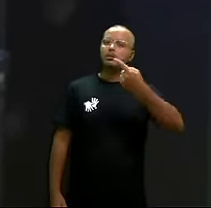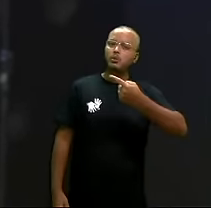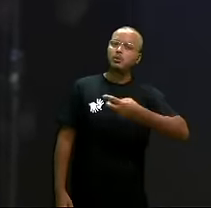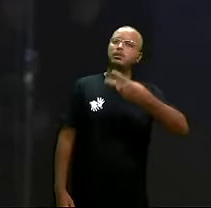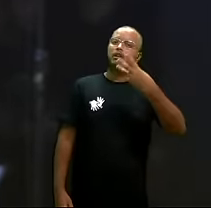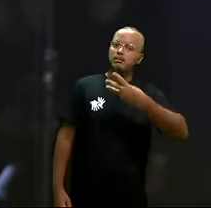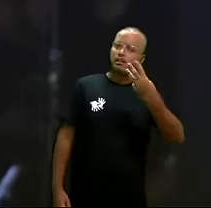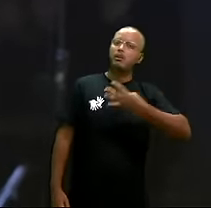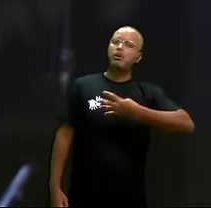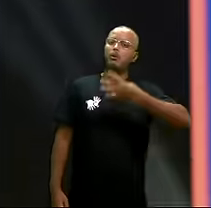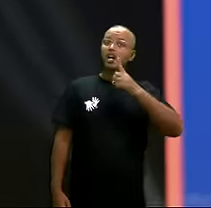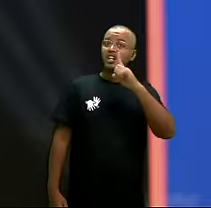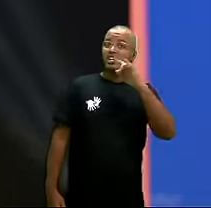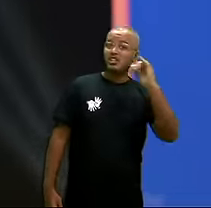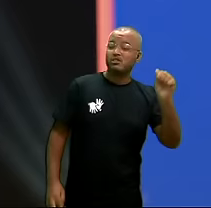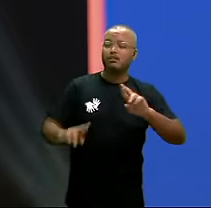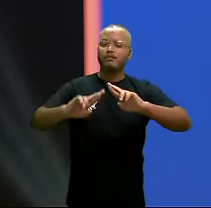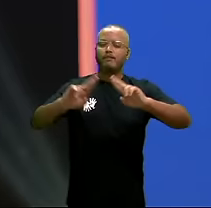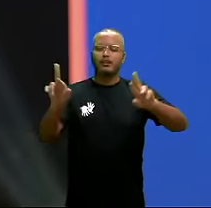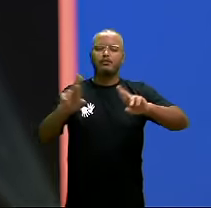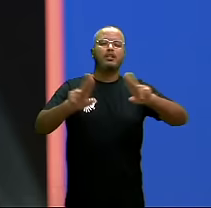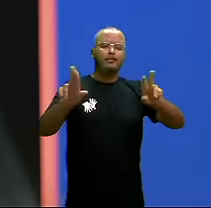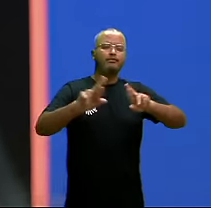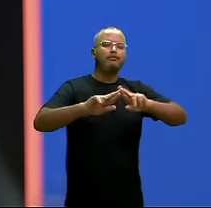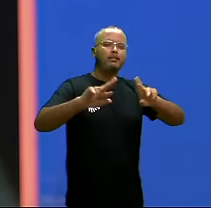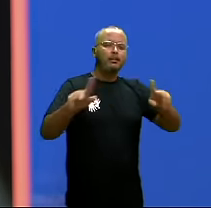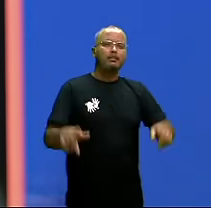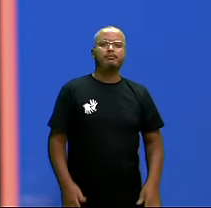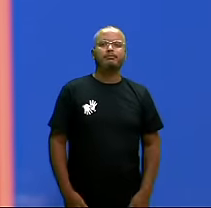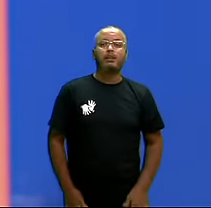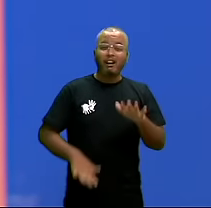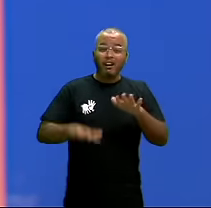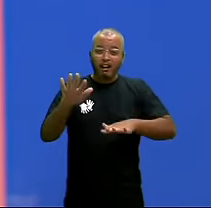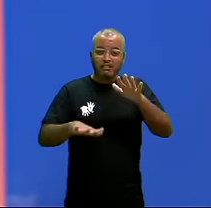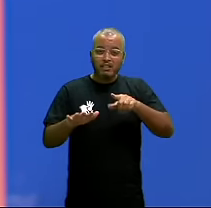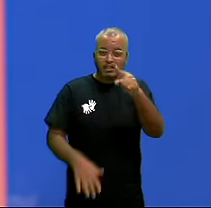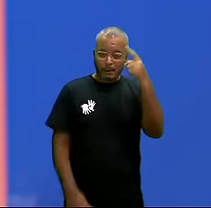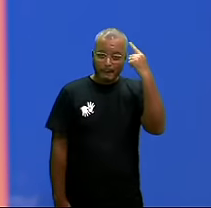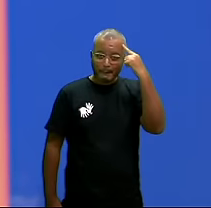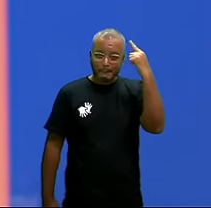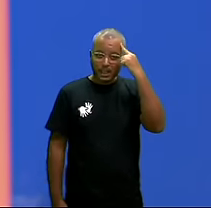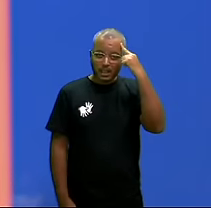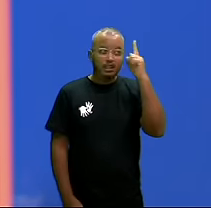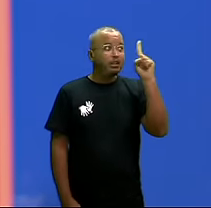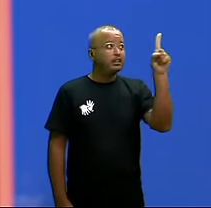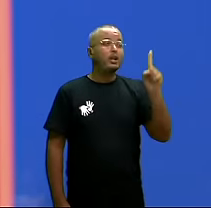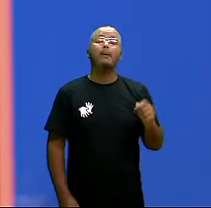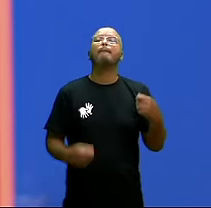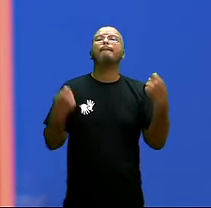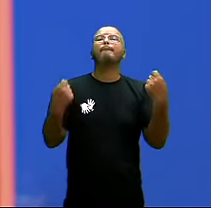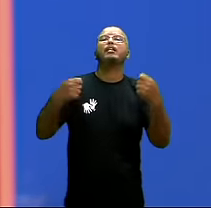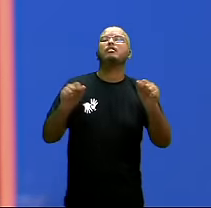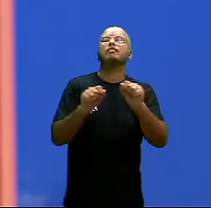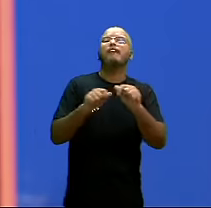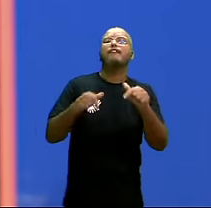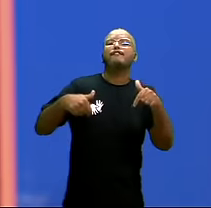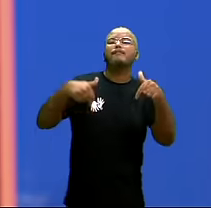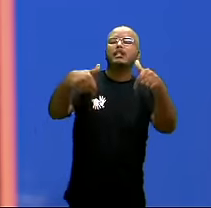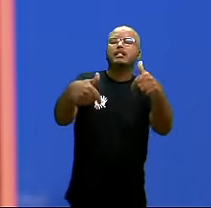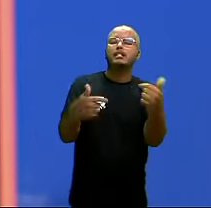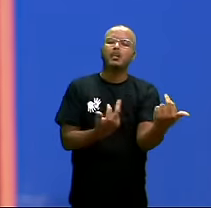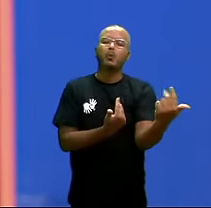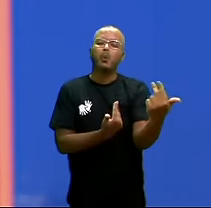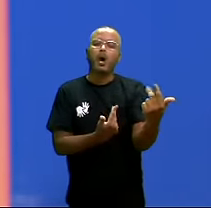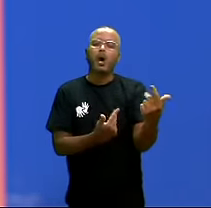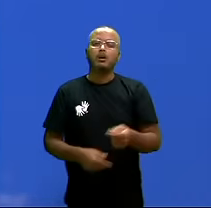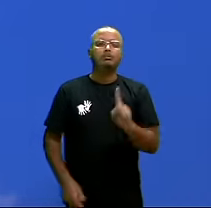ligado nisso percebia. Porque tem crente que acha que Deus tem que fazer tudo igual. Deus não é, Deus não repete nada, irmão. Vou repetir,